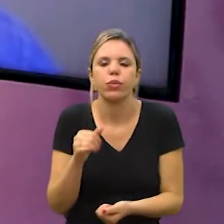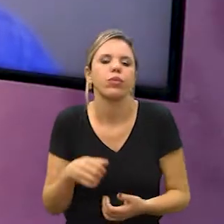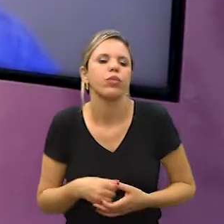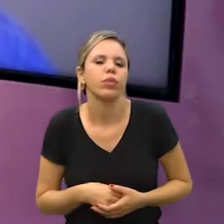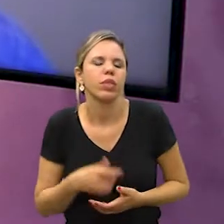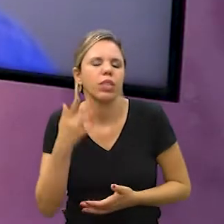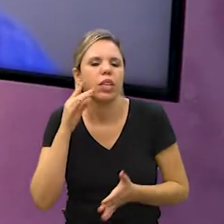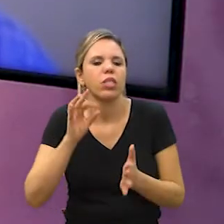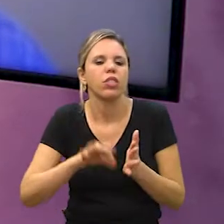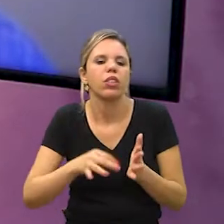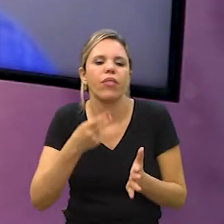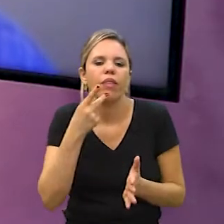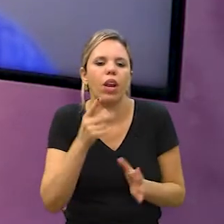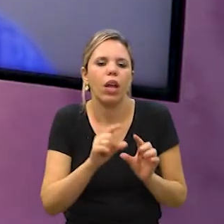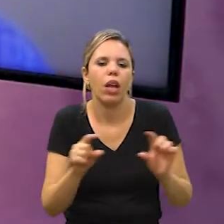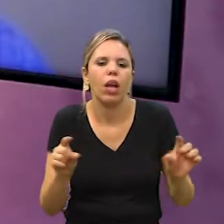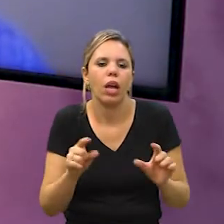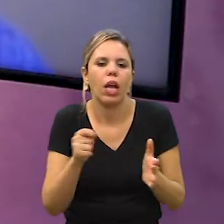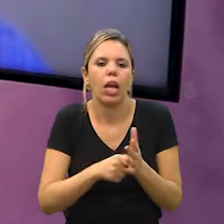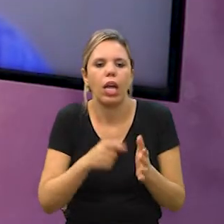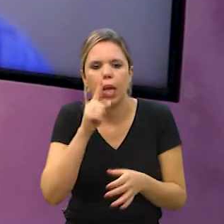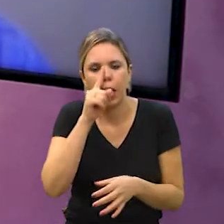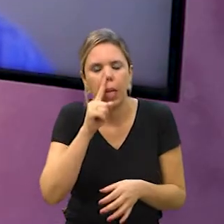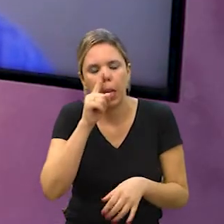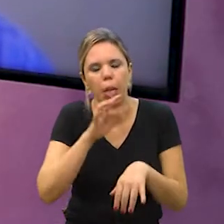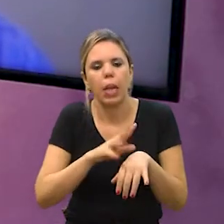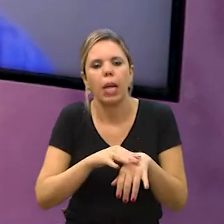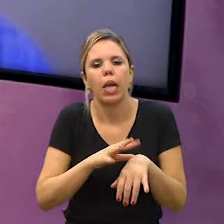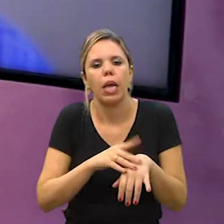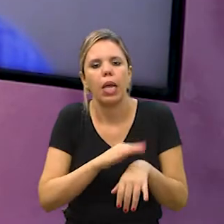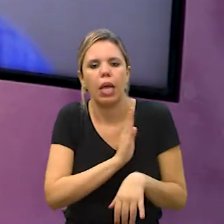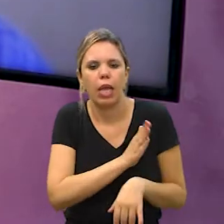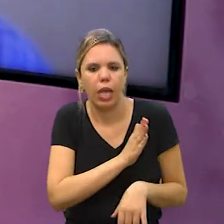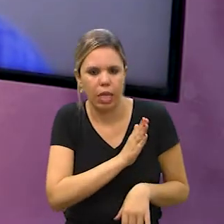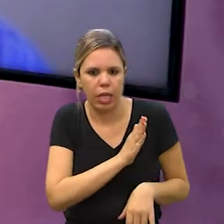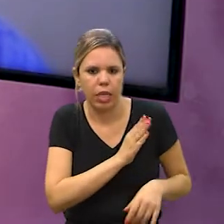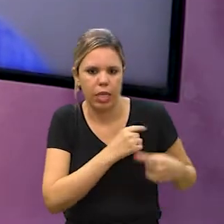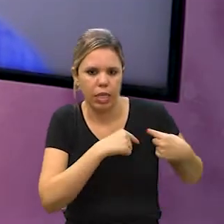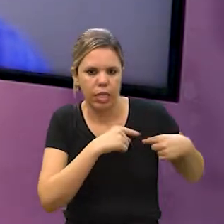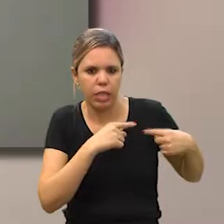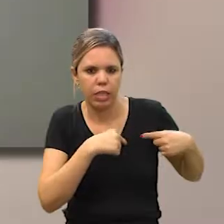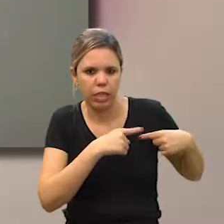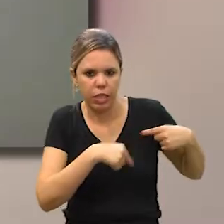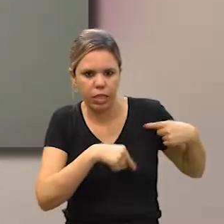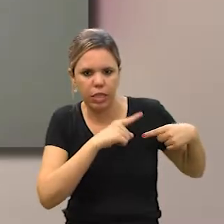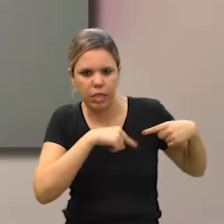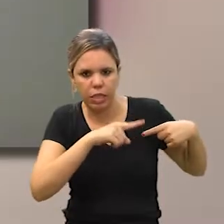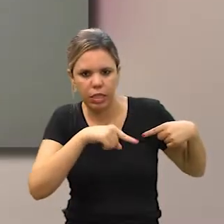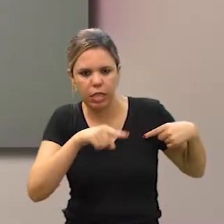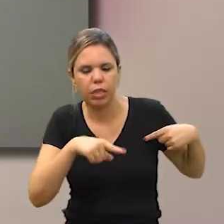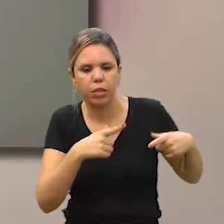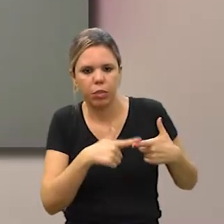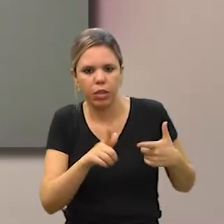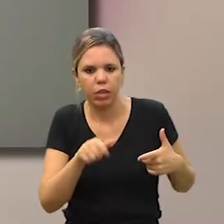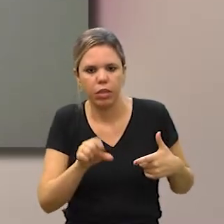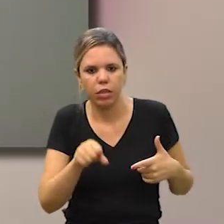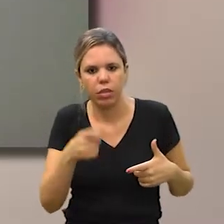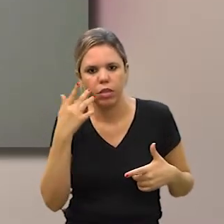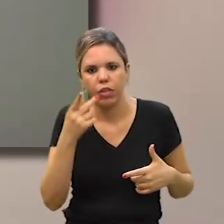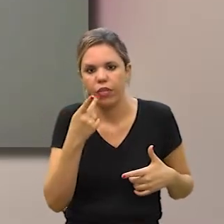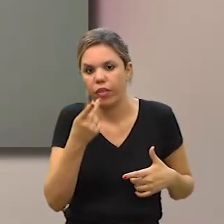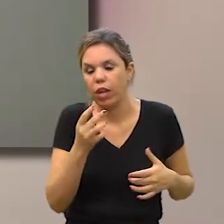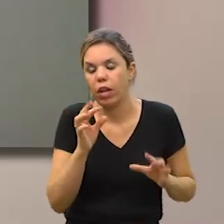é correto dizer que então ela causa risco aí para doenças cardiovasculares Doutor quando os só